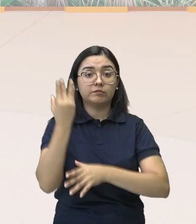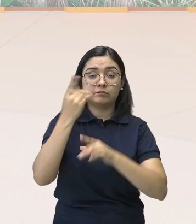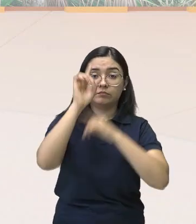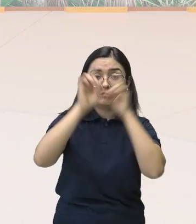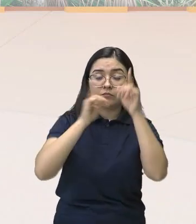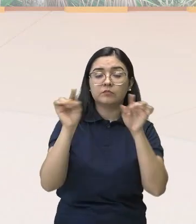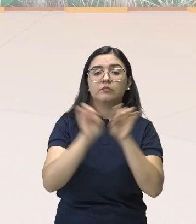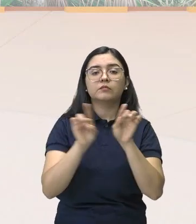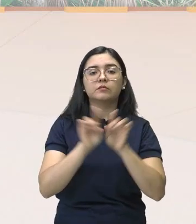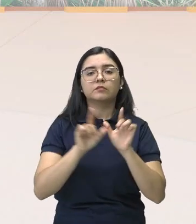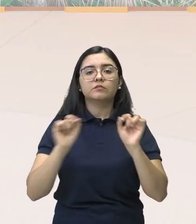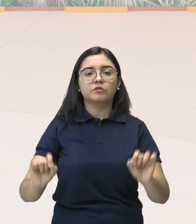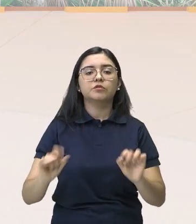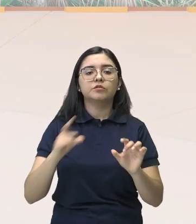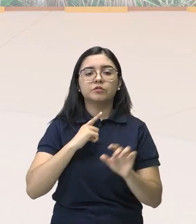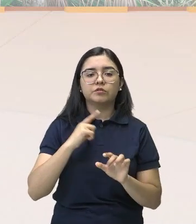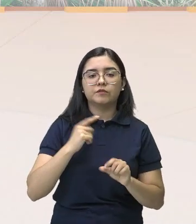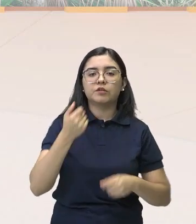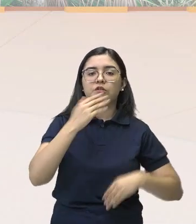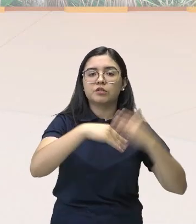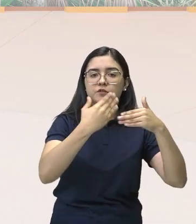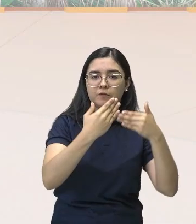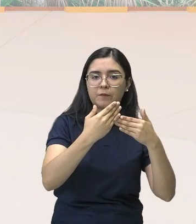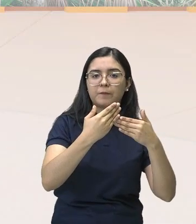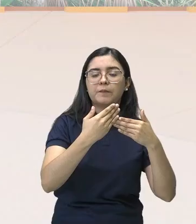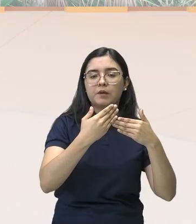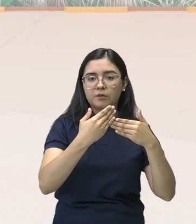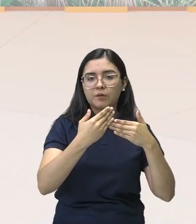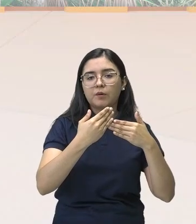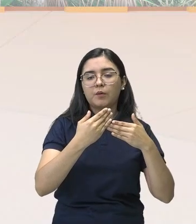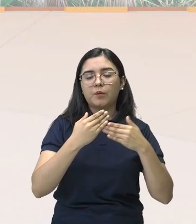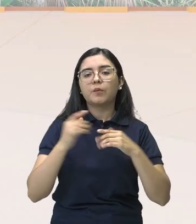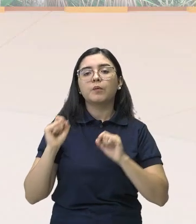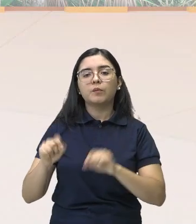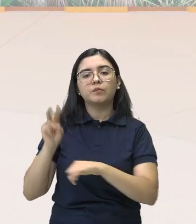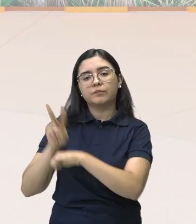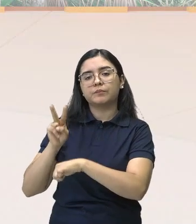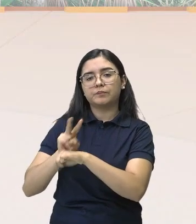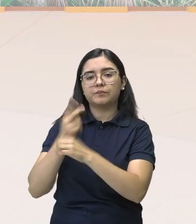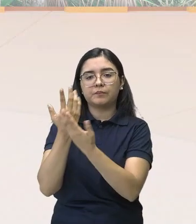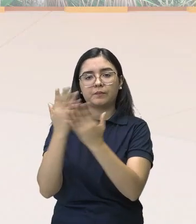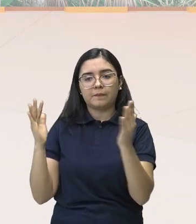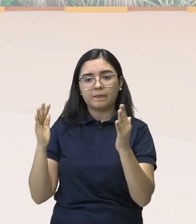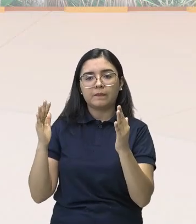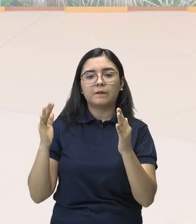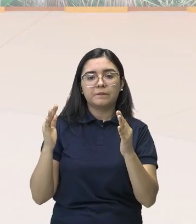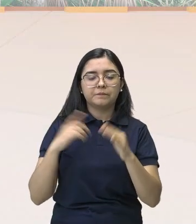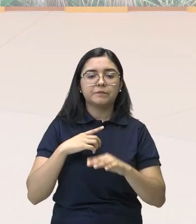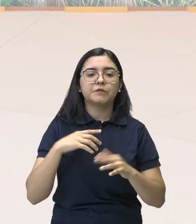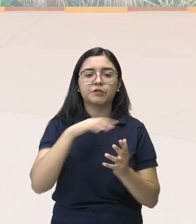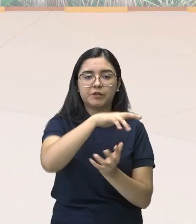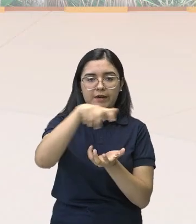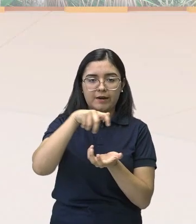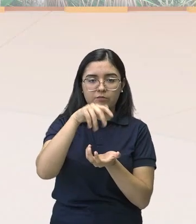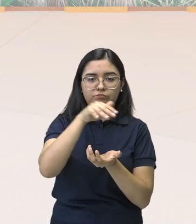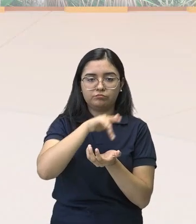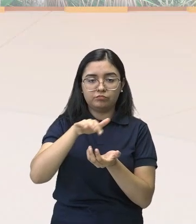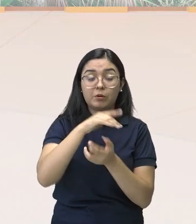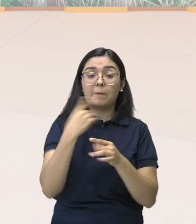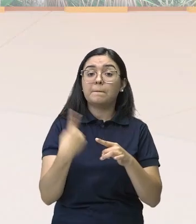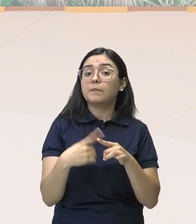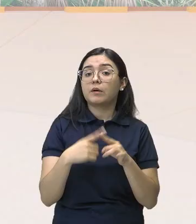de conciliar desenvolvimento com a manutenção de ecossistemas,